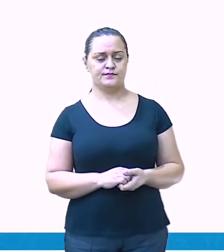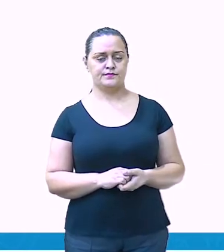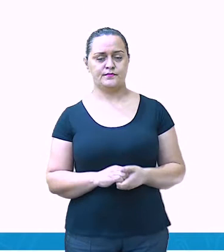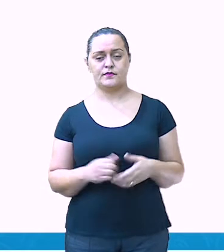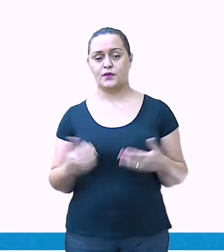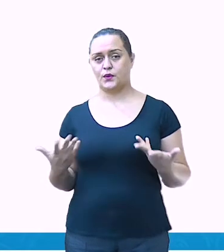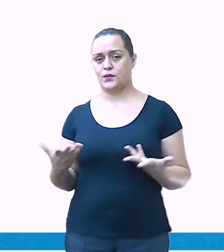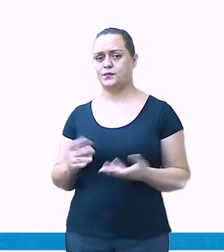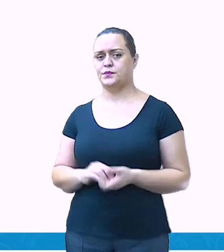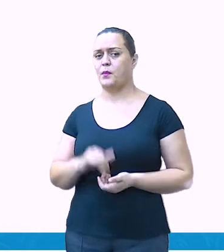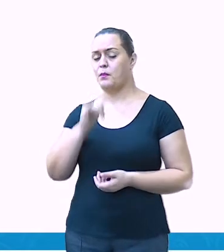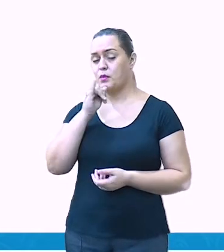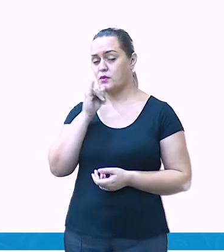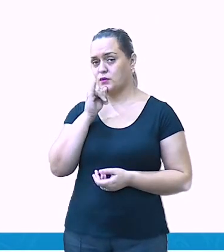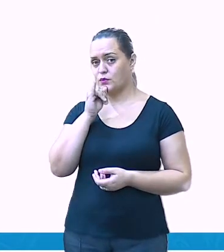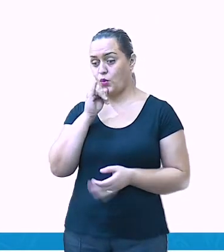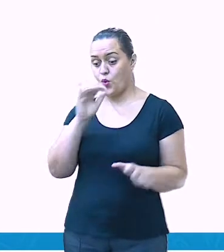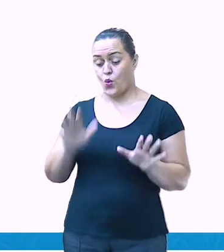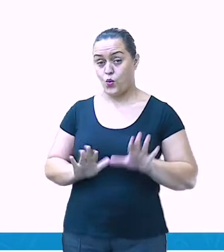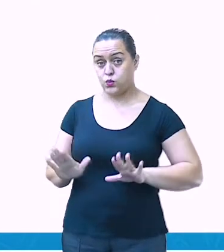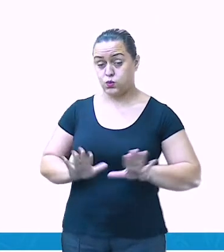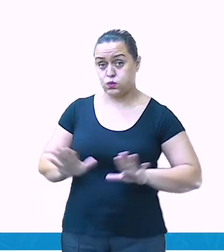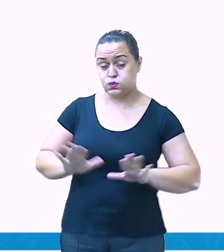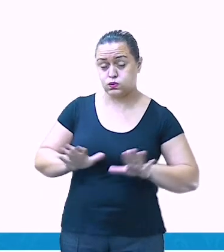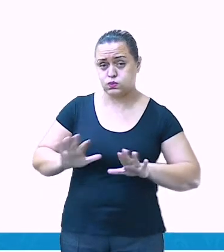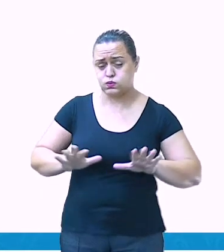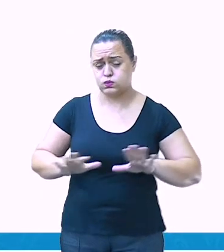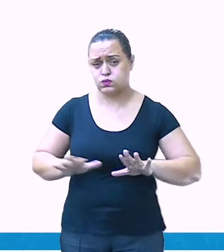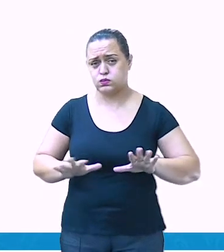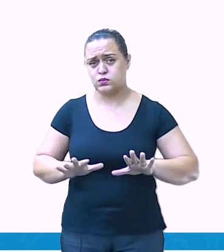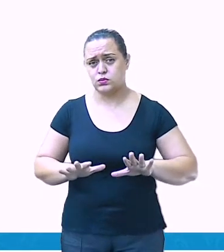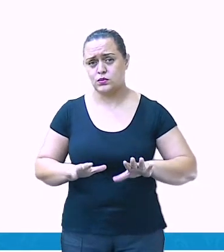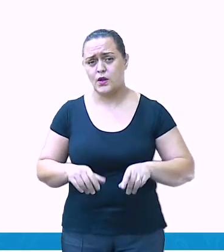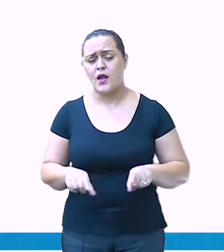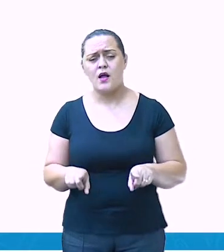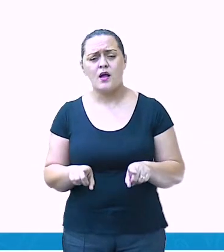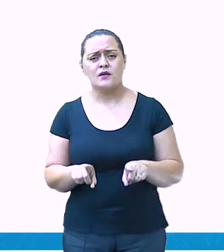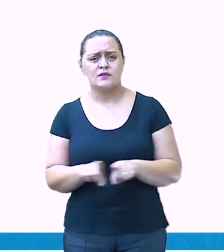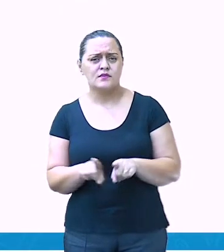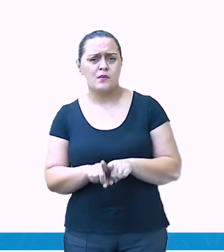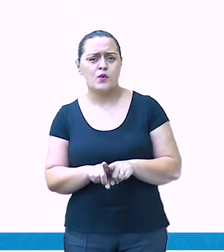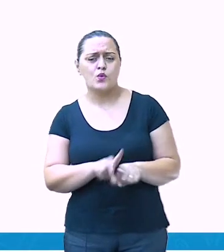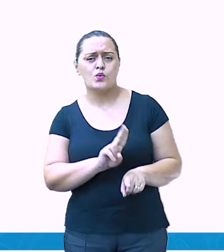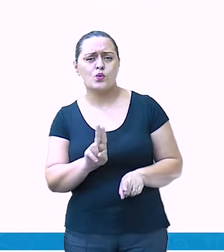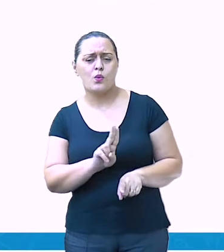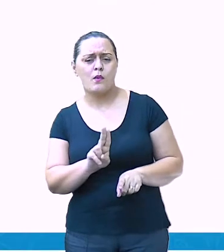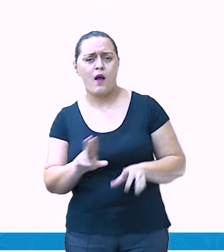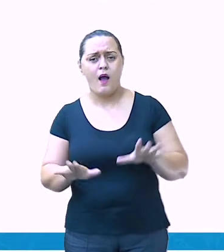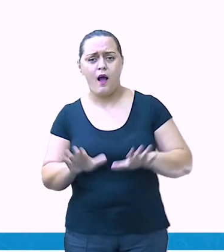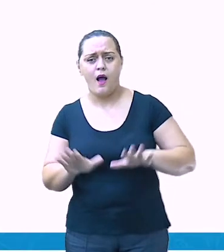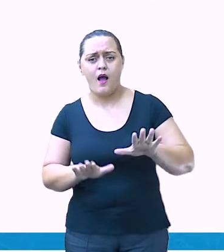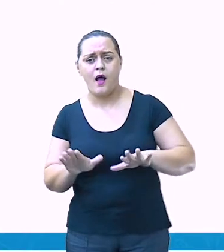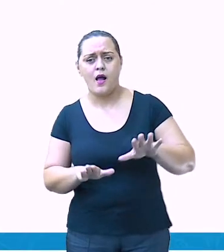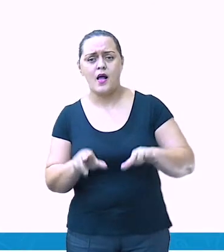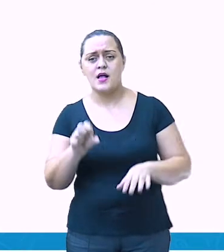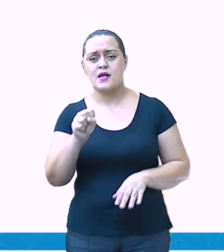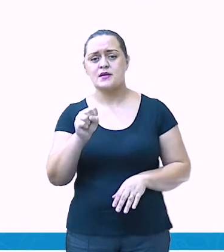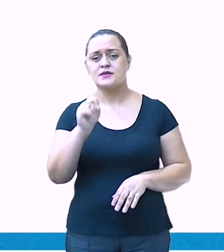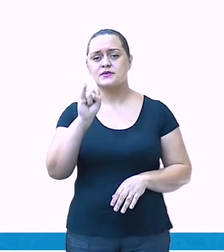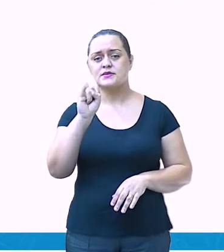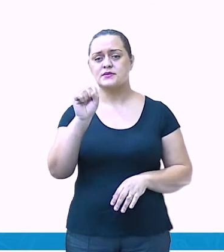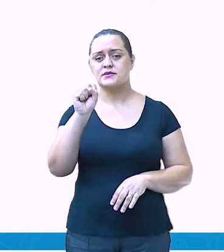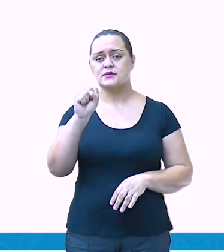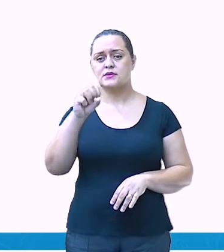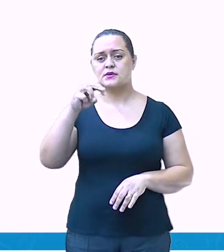os terremotos, eles também são chamados de abalos sísmicos. Geralmente são fenômenos